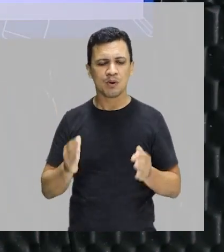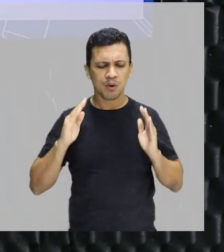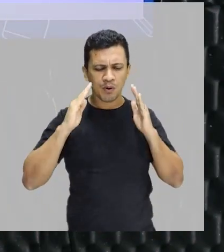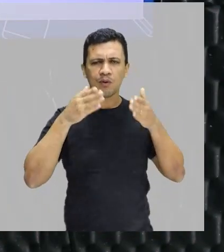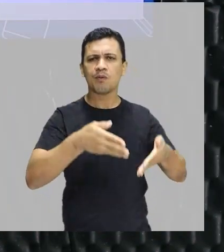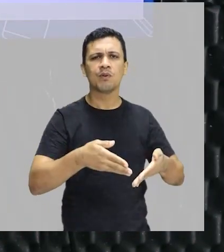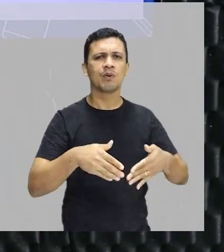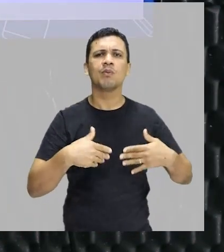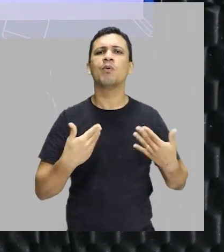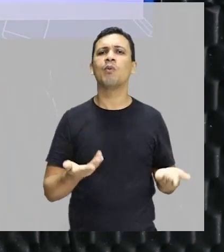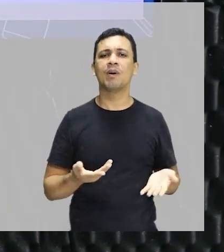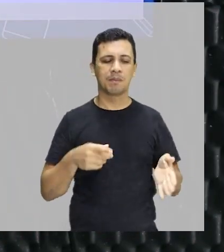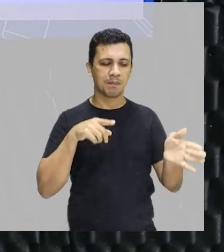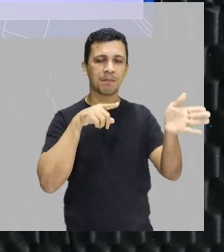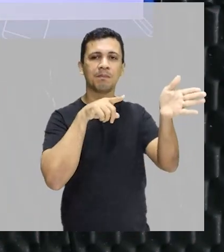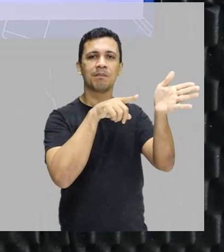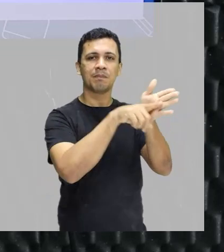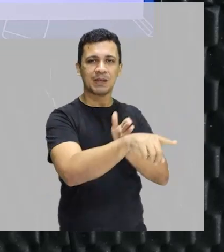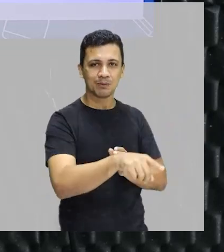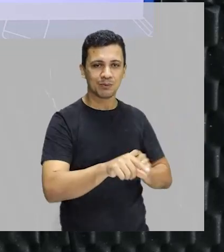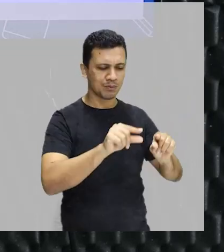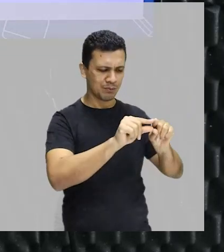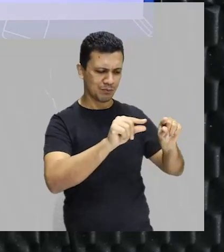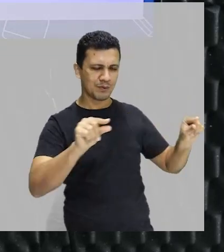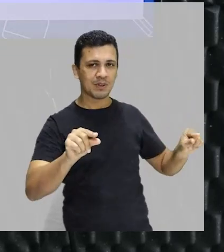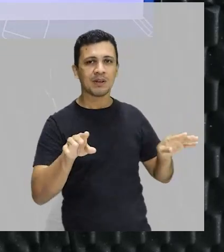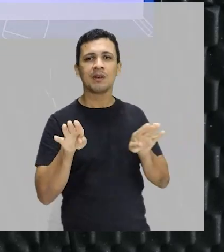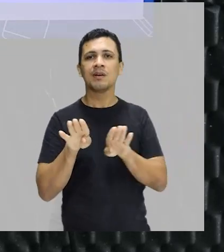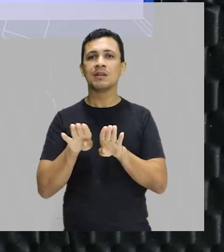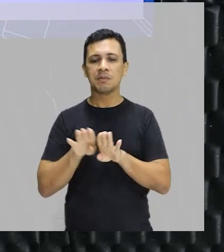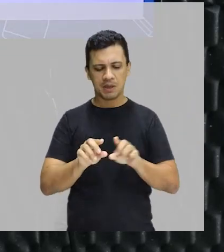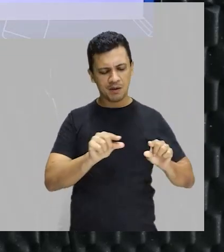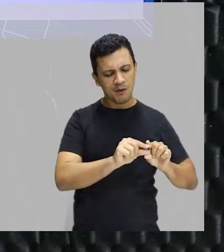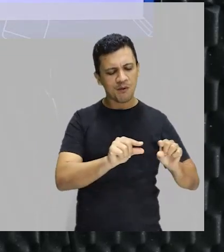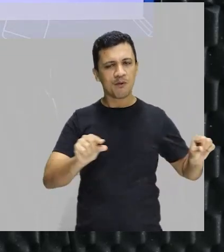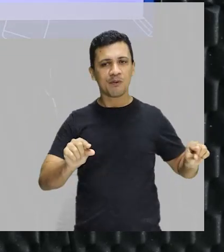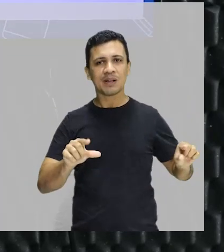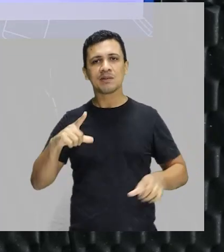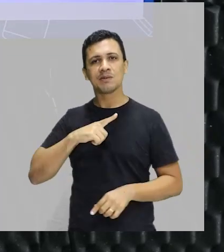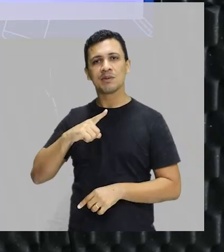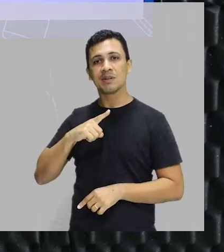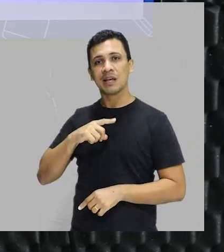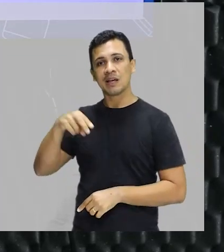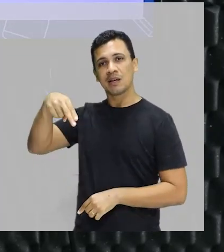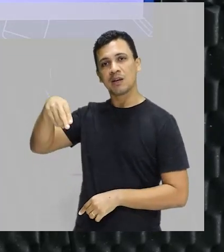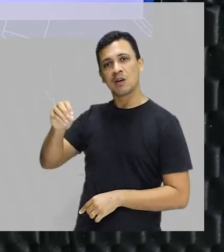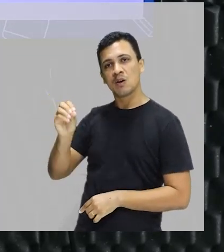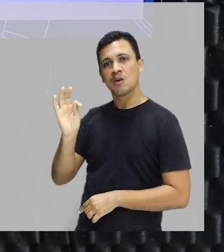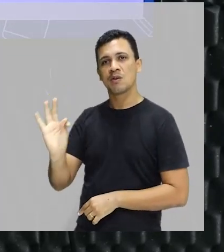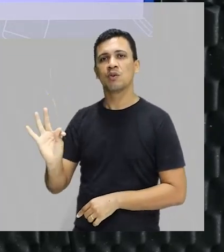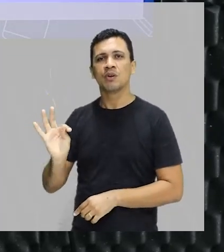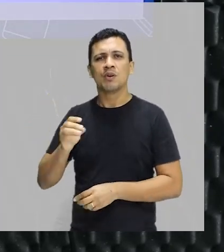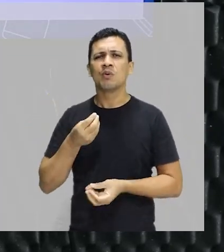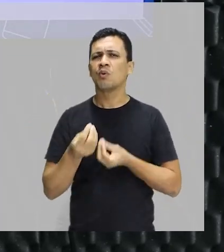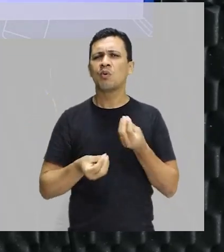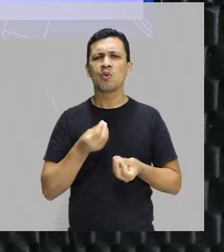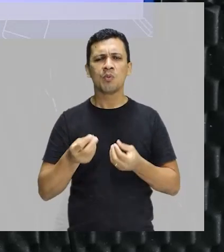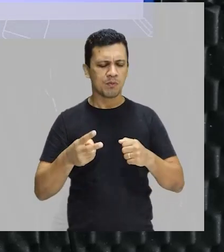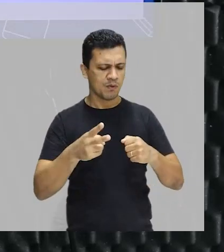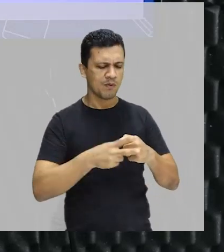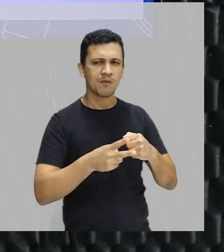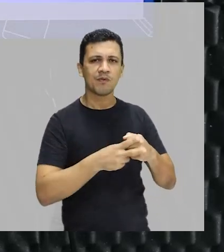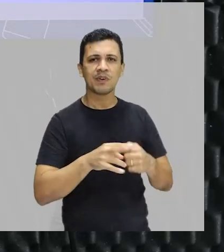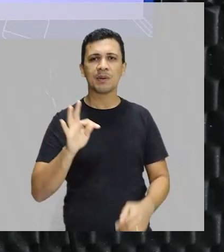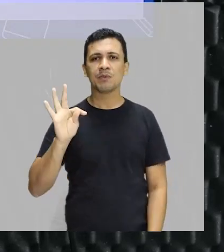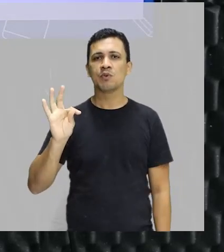negações usando esse verbo. Tá? O que nós precisamos relembrar quando a gente fala de verbo to be? O verbo to be é um verbo